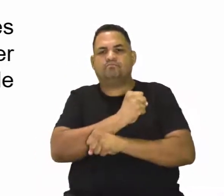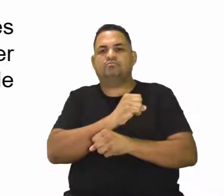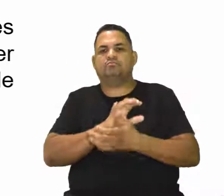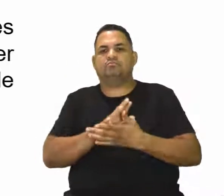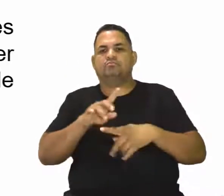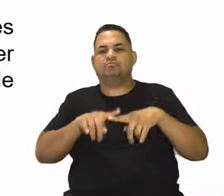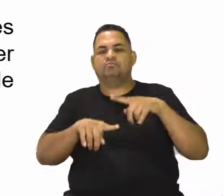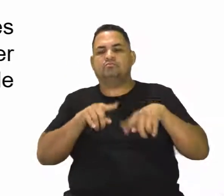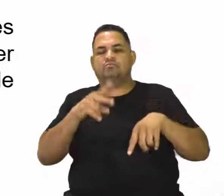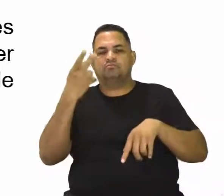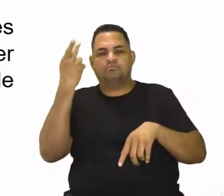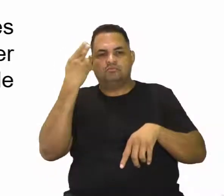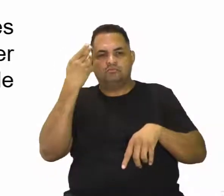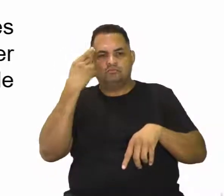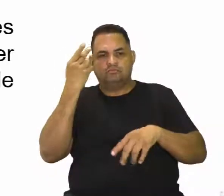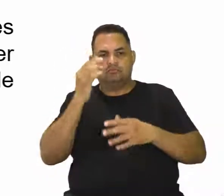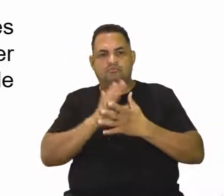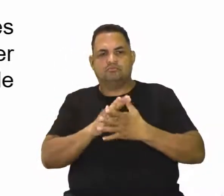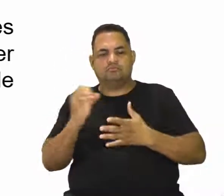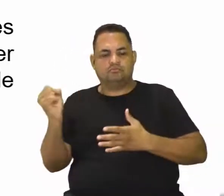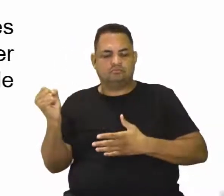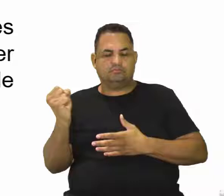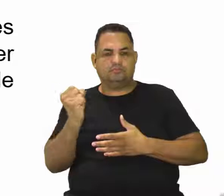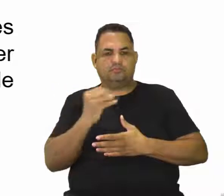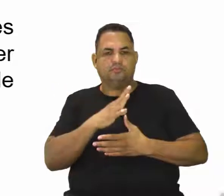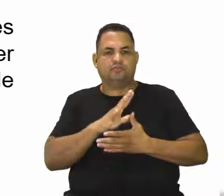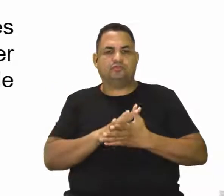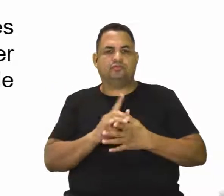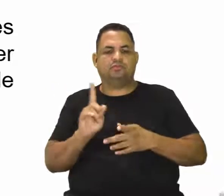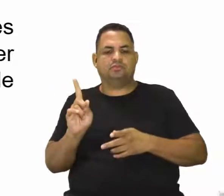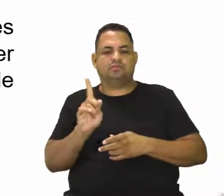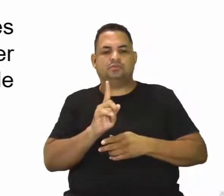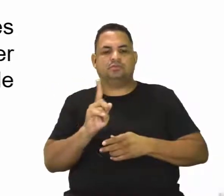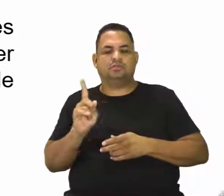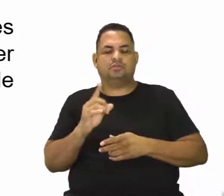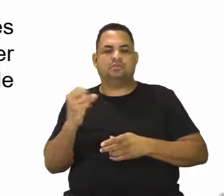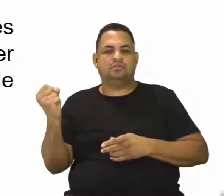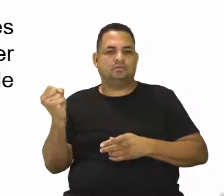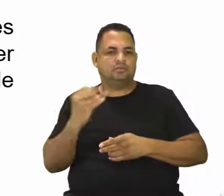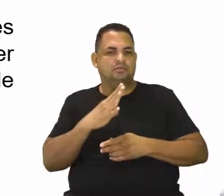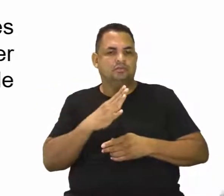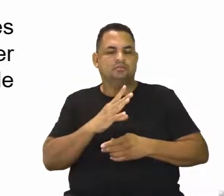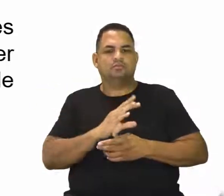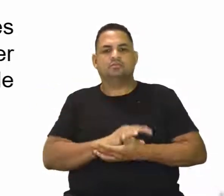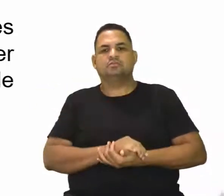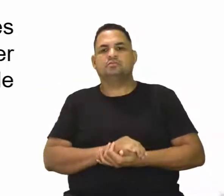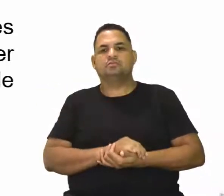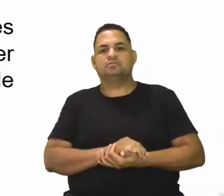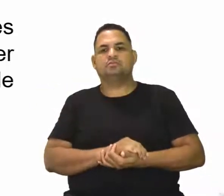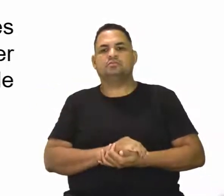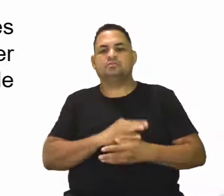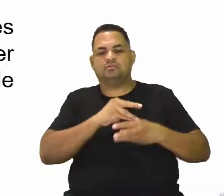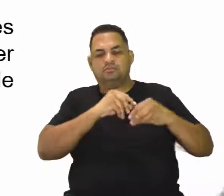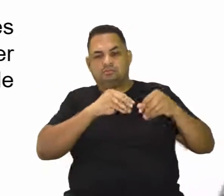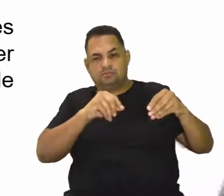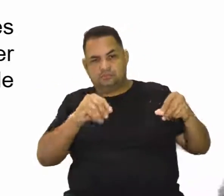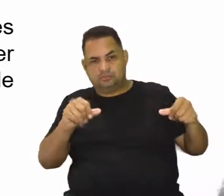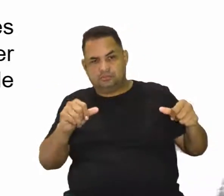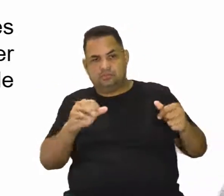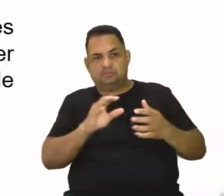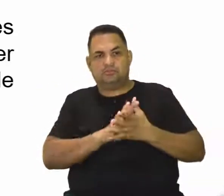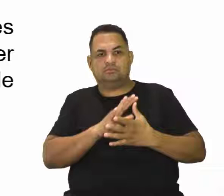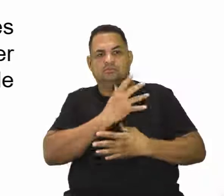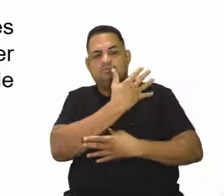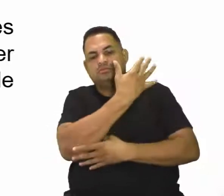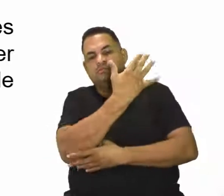sobre os recursos naturais renováveis e não renováveis, como o solo,